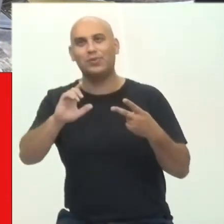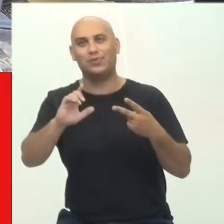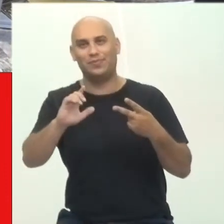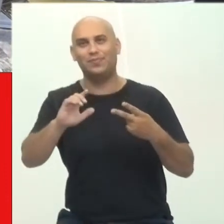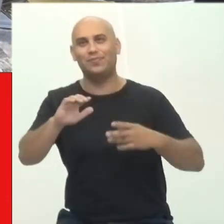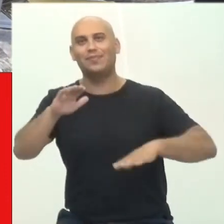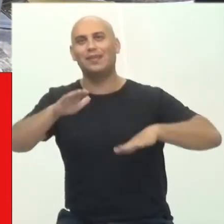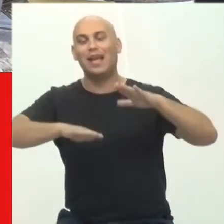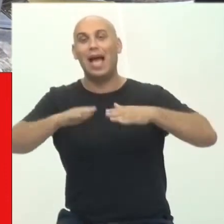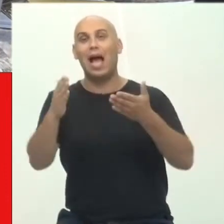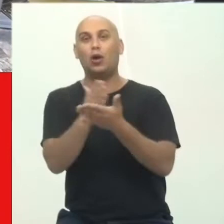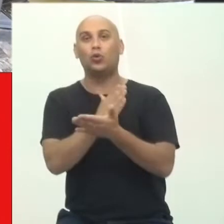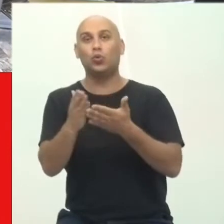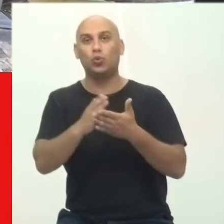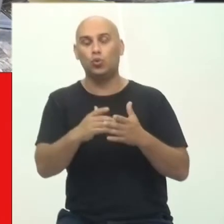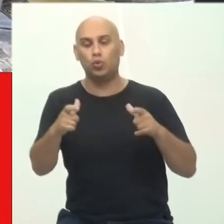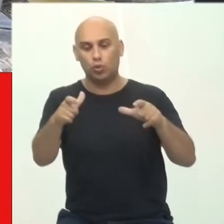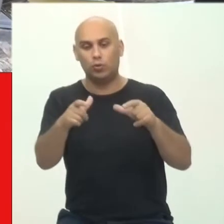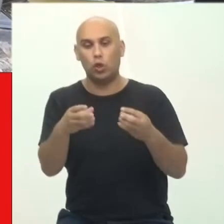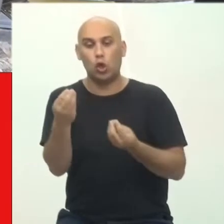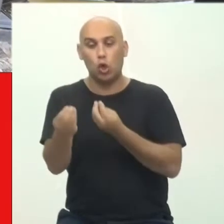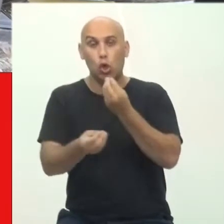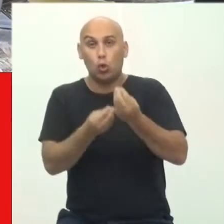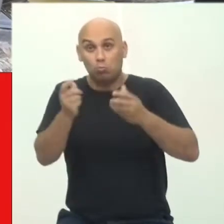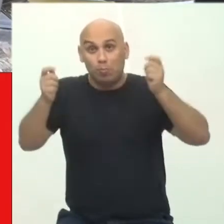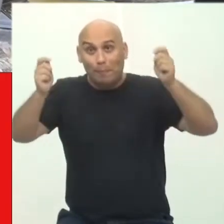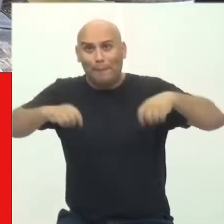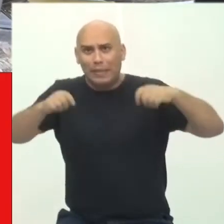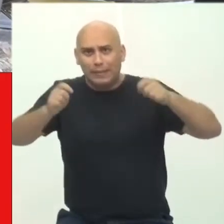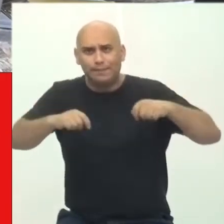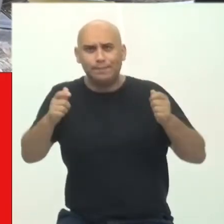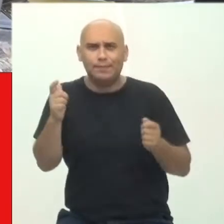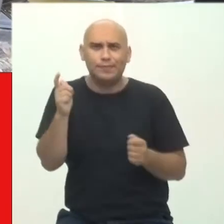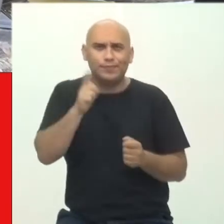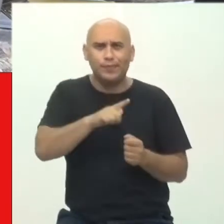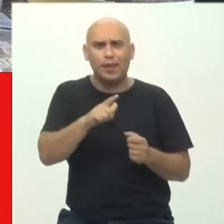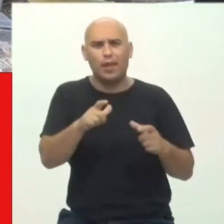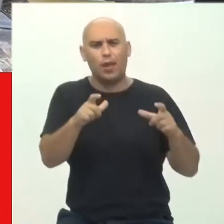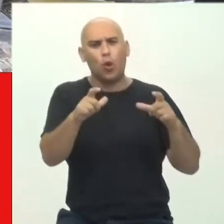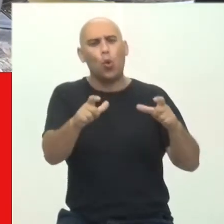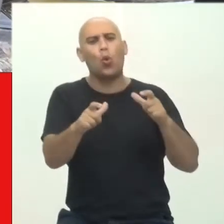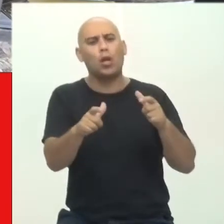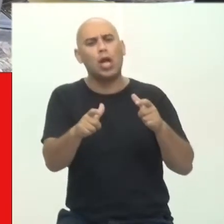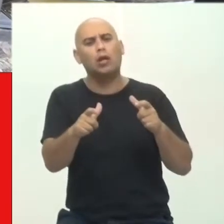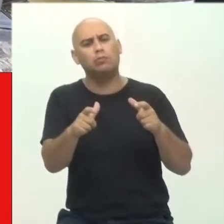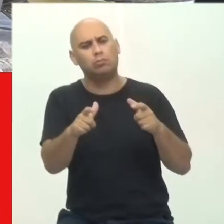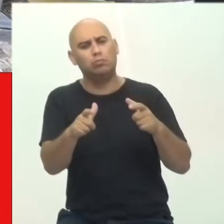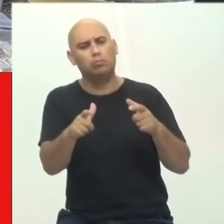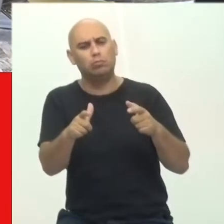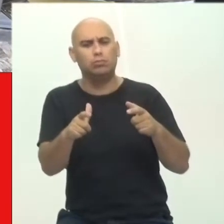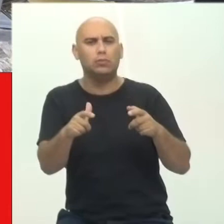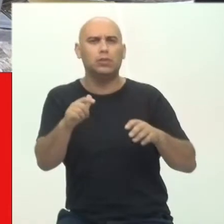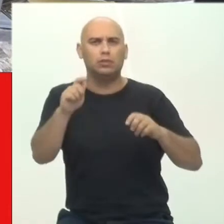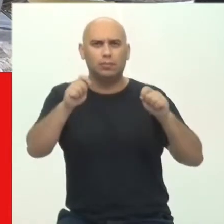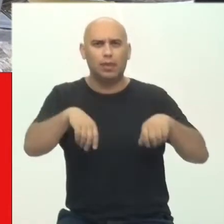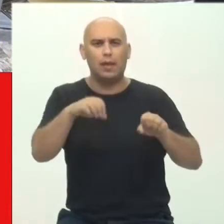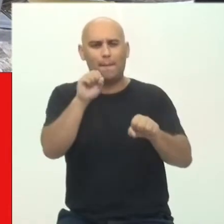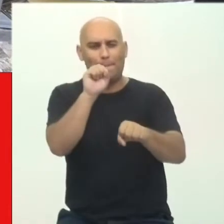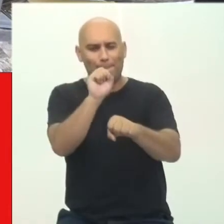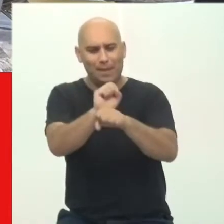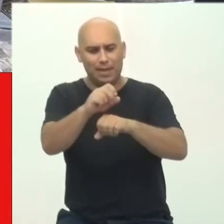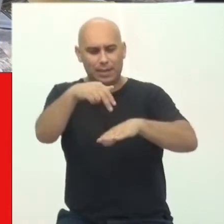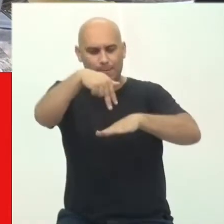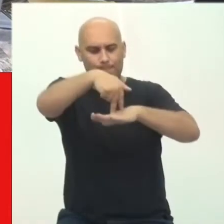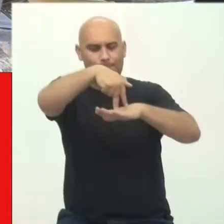alguns trechos, por exemplo, como definir se é possível pegar naquele trecho onde tem as paradas de